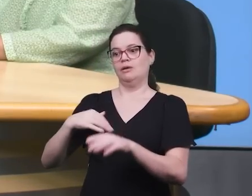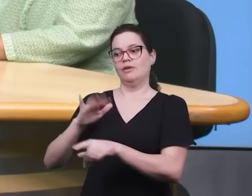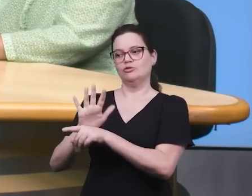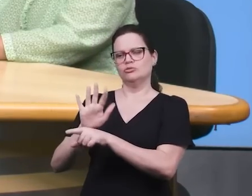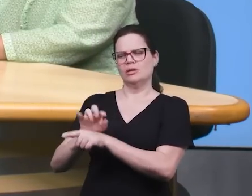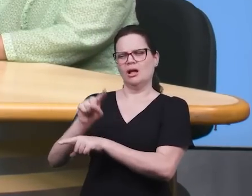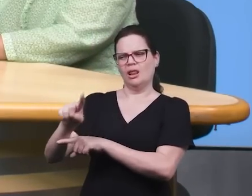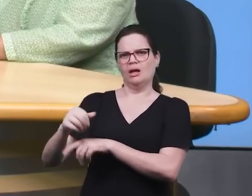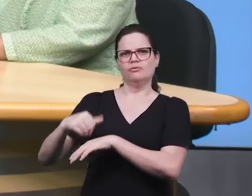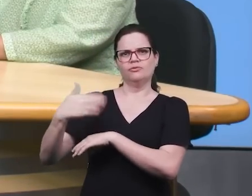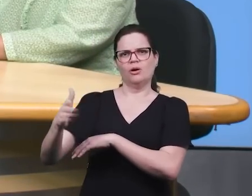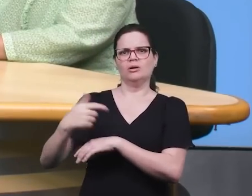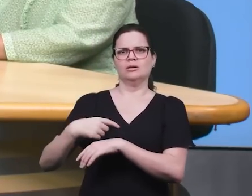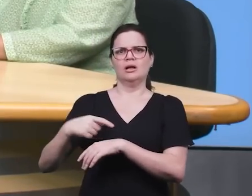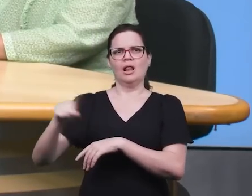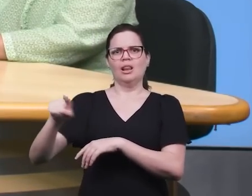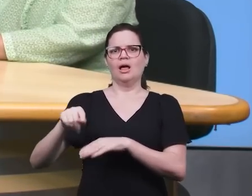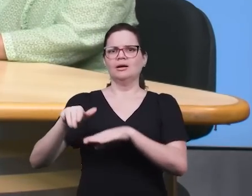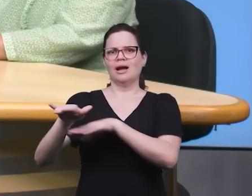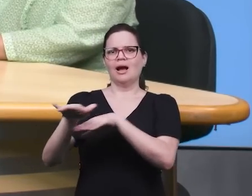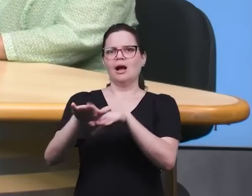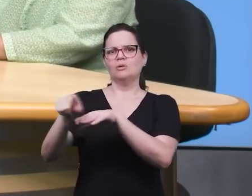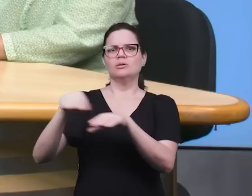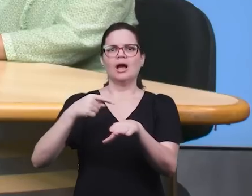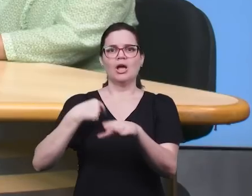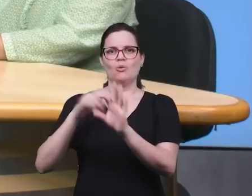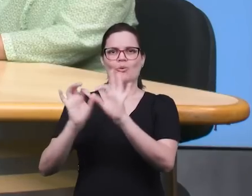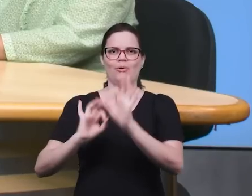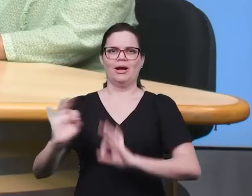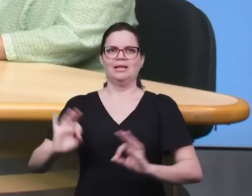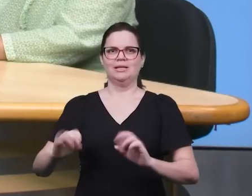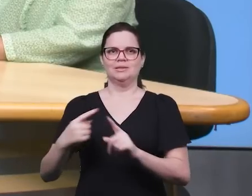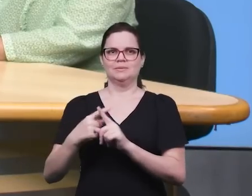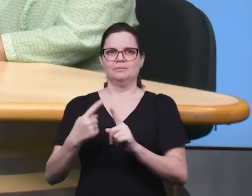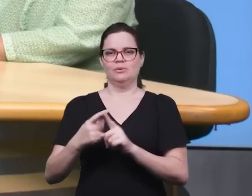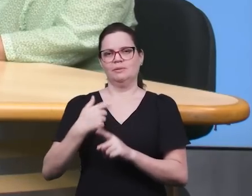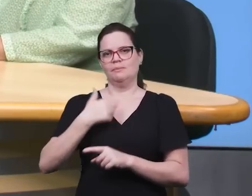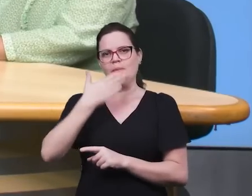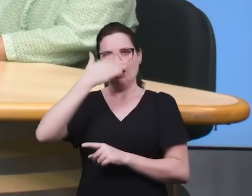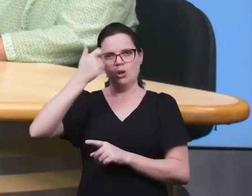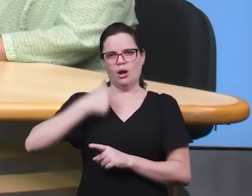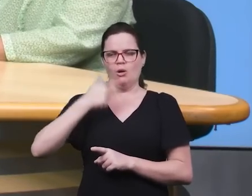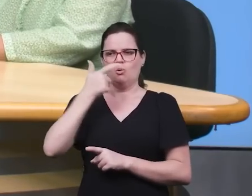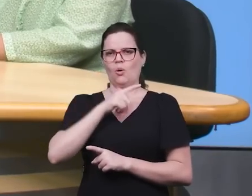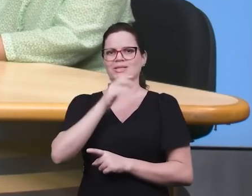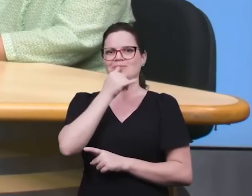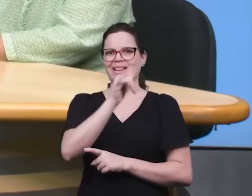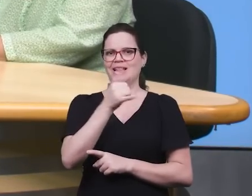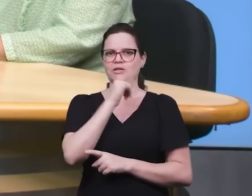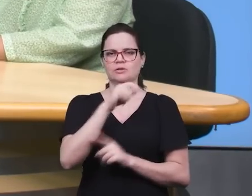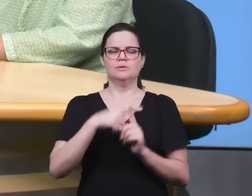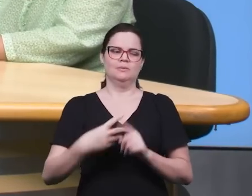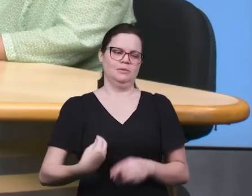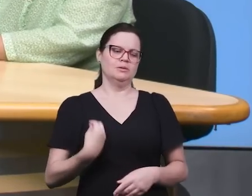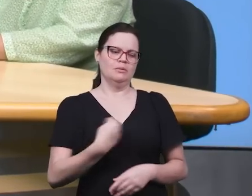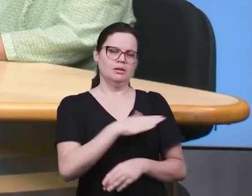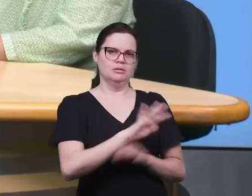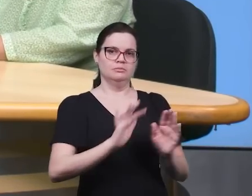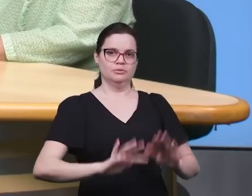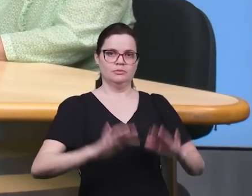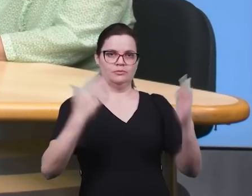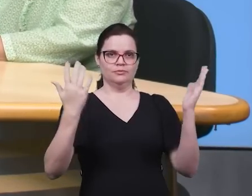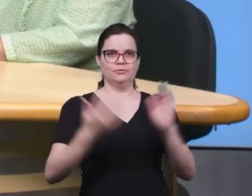ajuda até o pessoal do trânsito. Vamos botar o carro para cá que fica mais cômodo. Sim. Mas eu sou participativo, mas entre